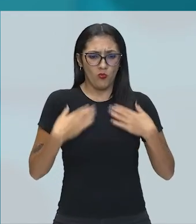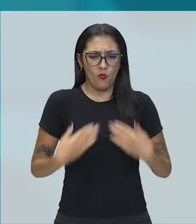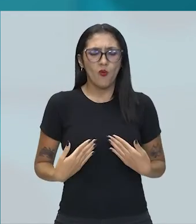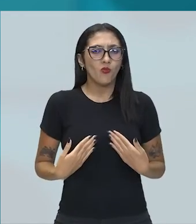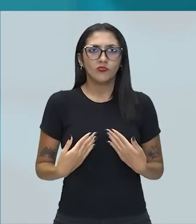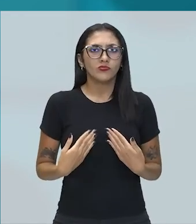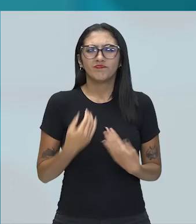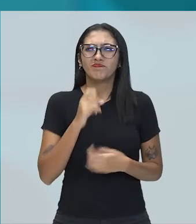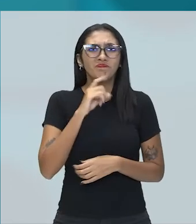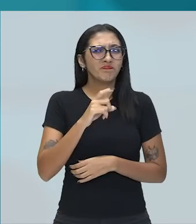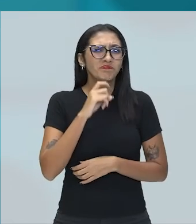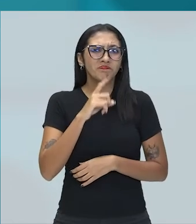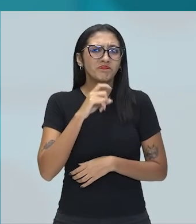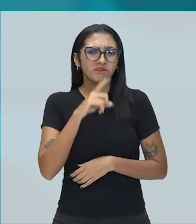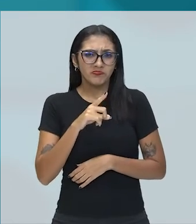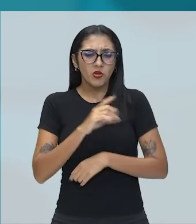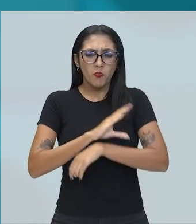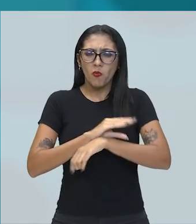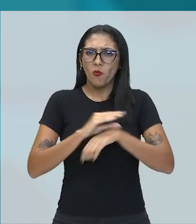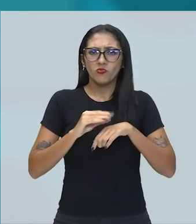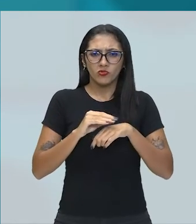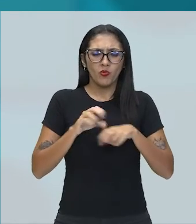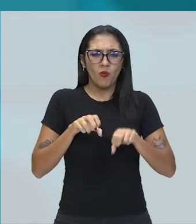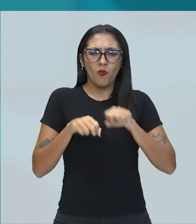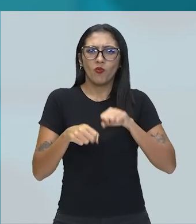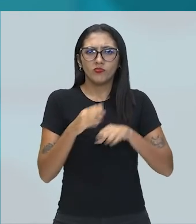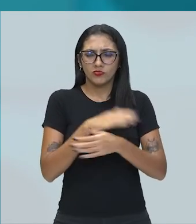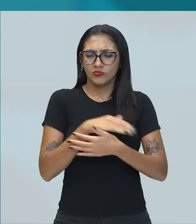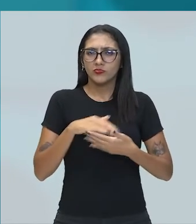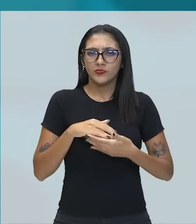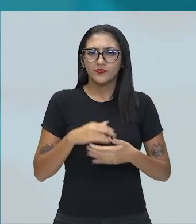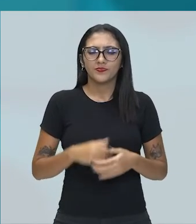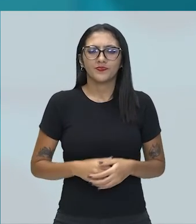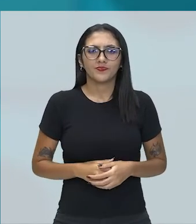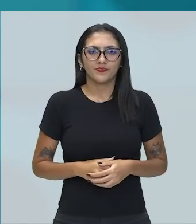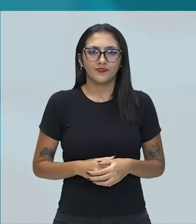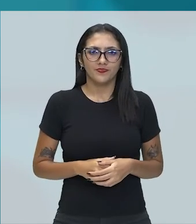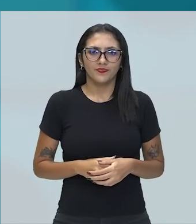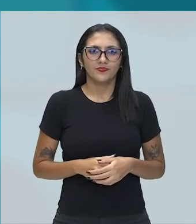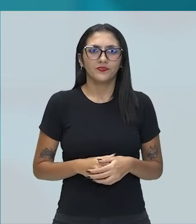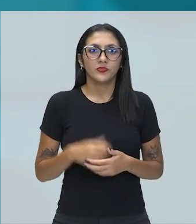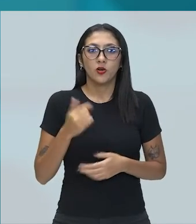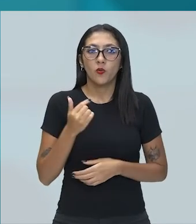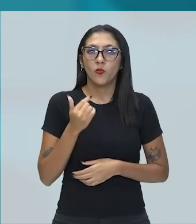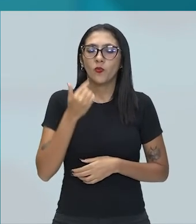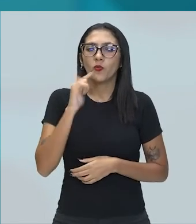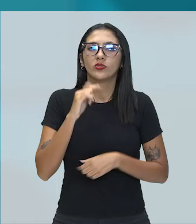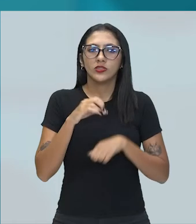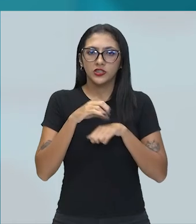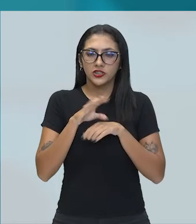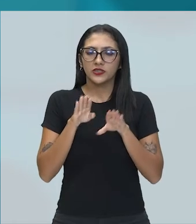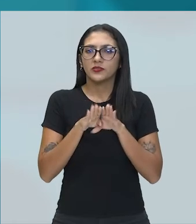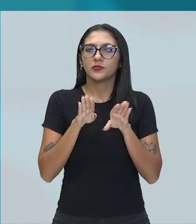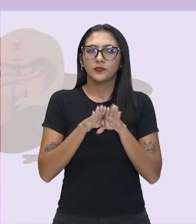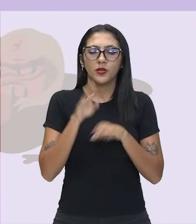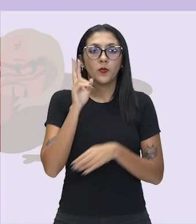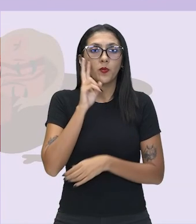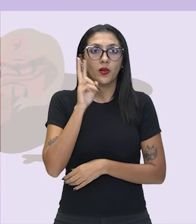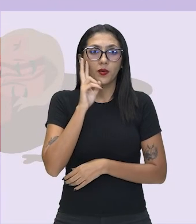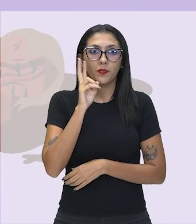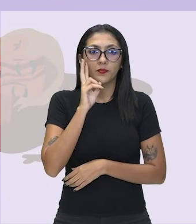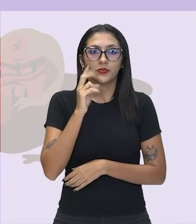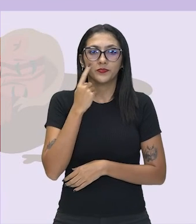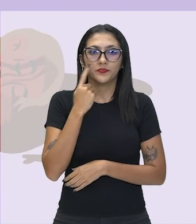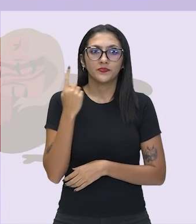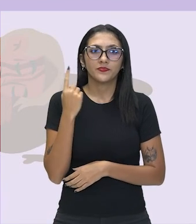se ferindo ou então ferindo muito mais a vítima, tá certo? Outra coisa, vou trazer aqui um lembrete para vocês na cartela